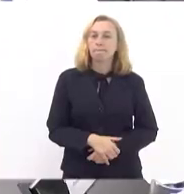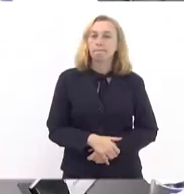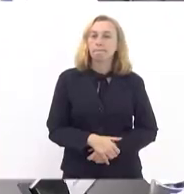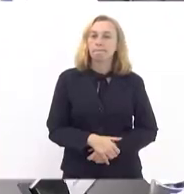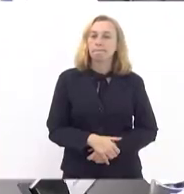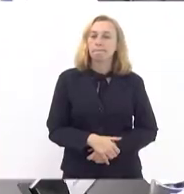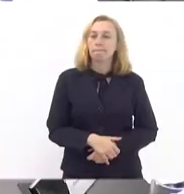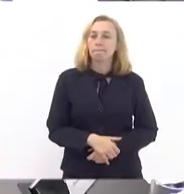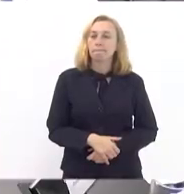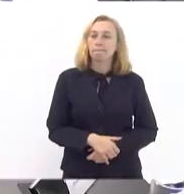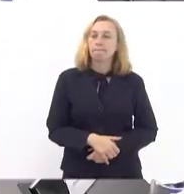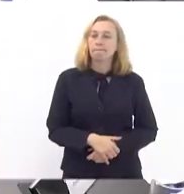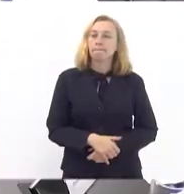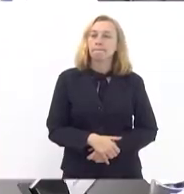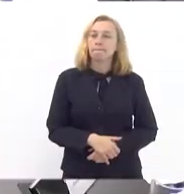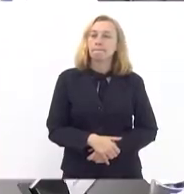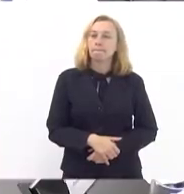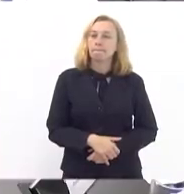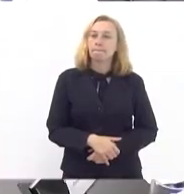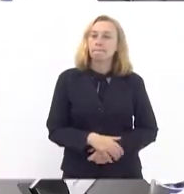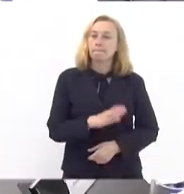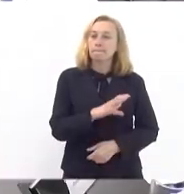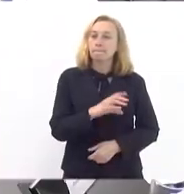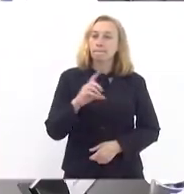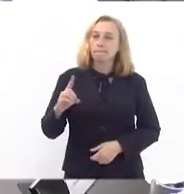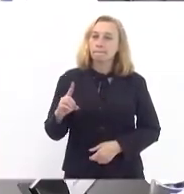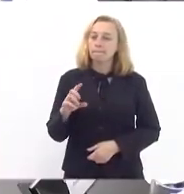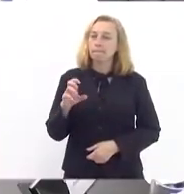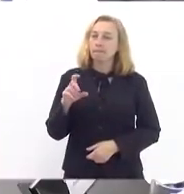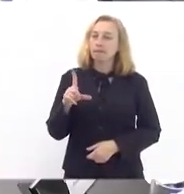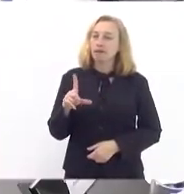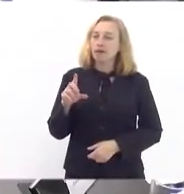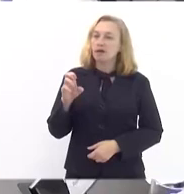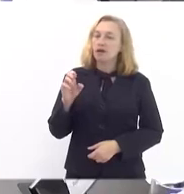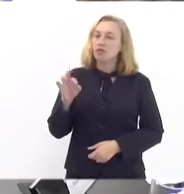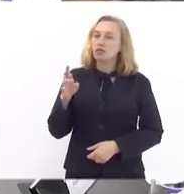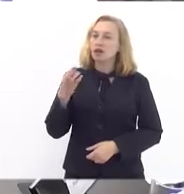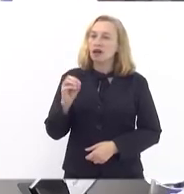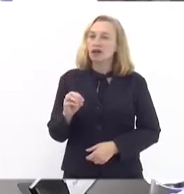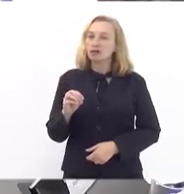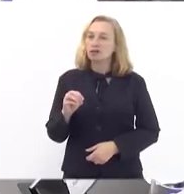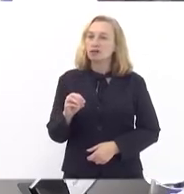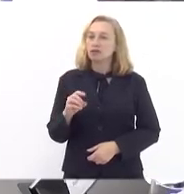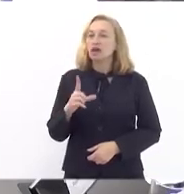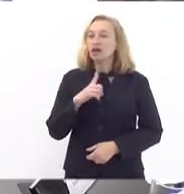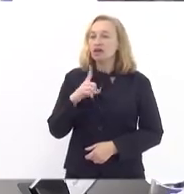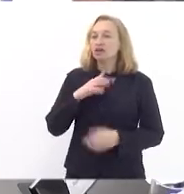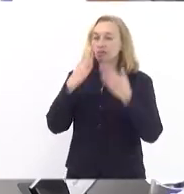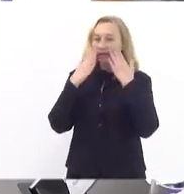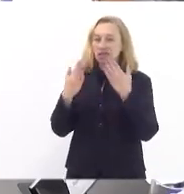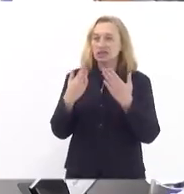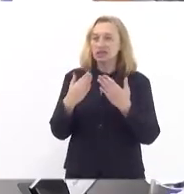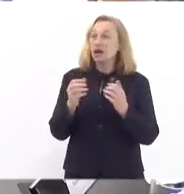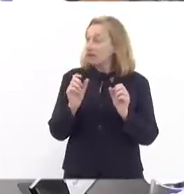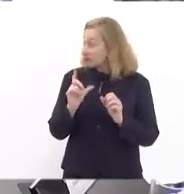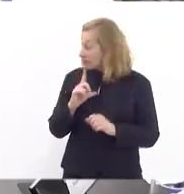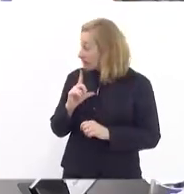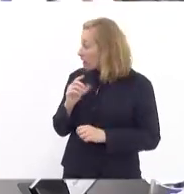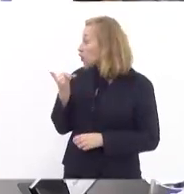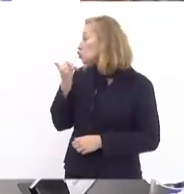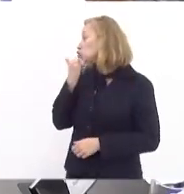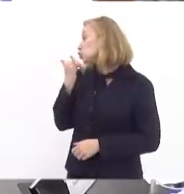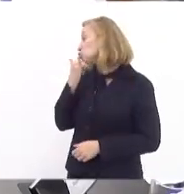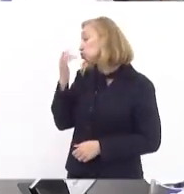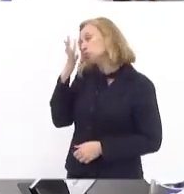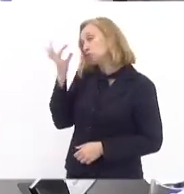e eu vou passar para o coordenador Leonardo Valle eu tenho uma apresentação Presidente por favor me desculpa